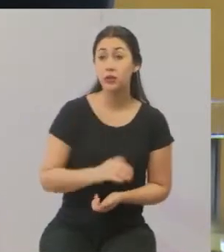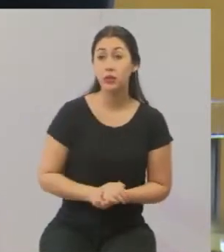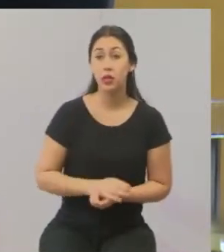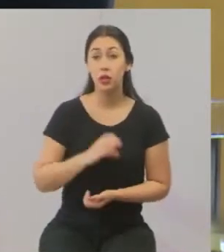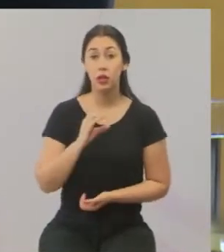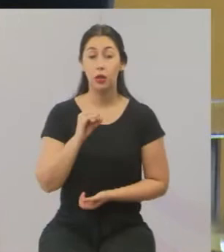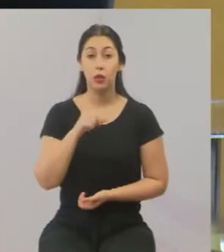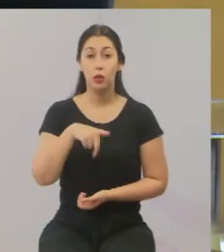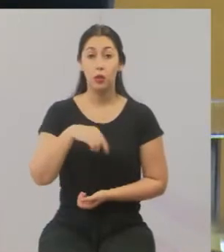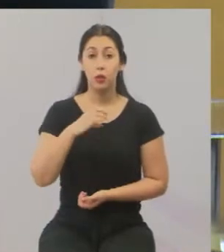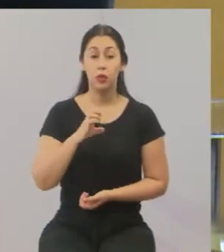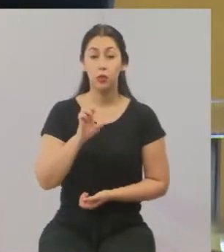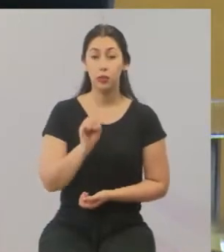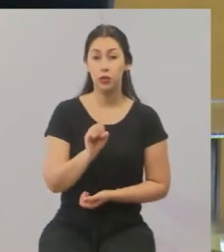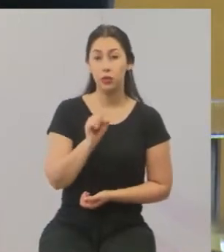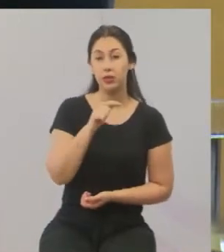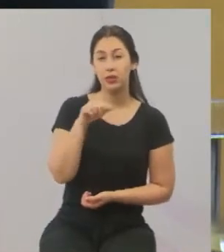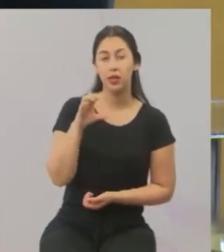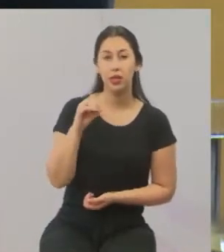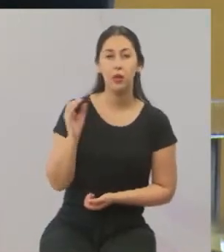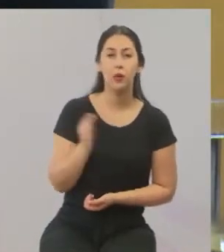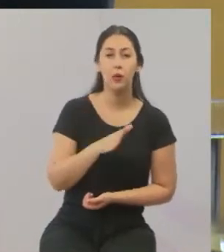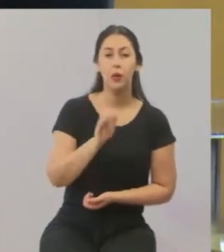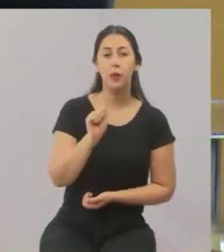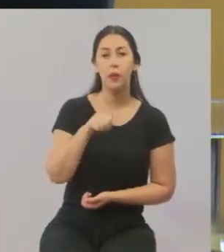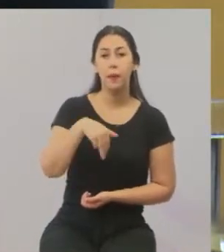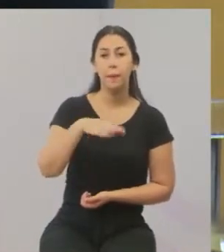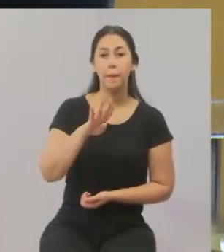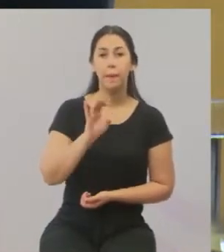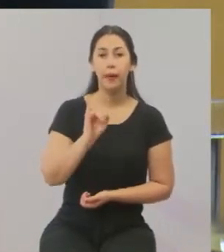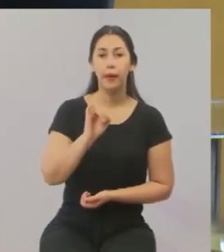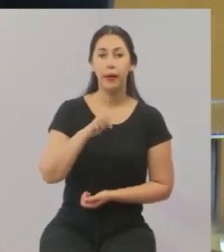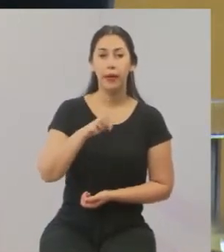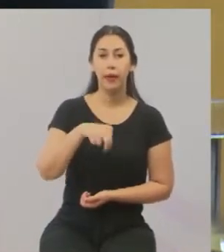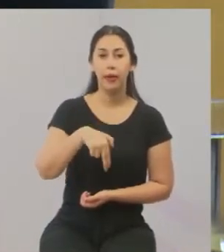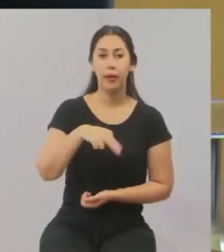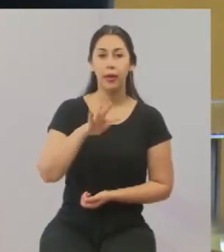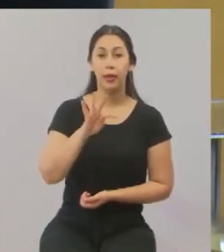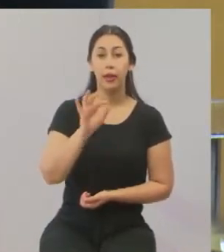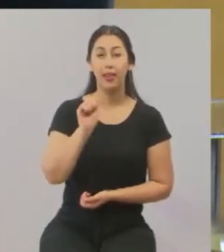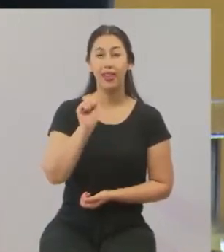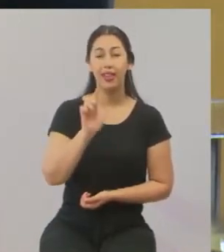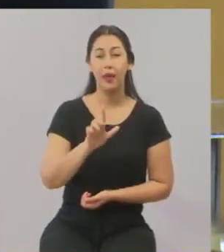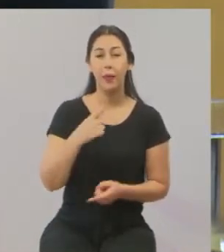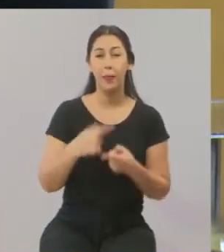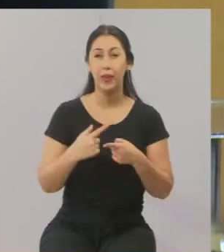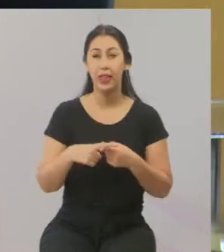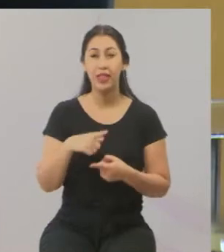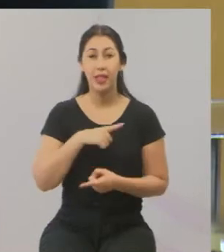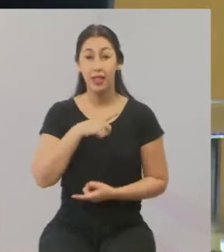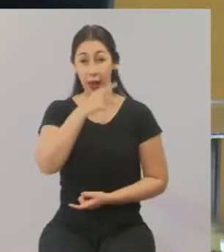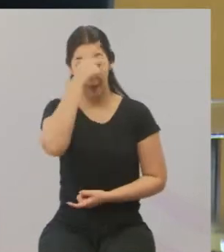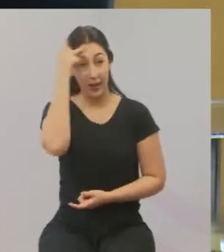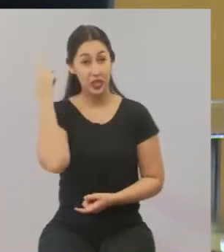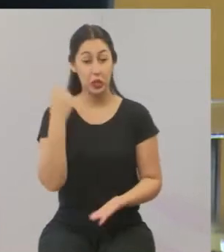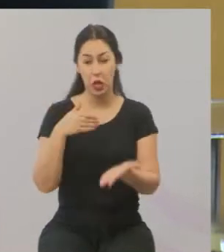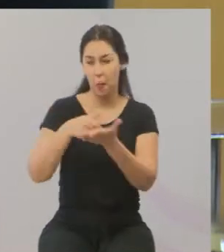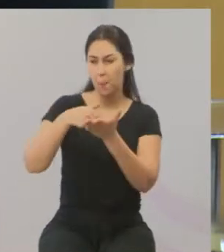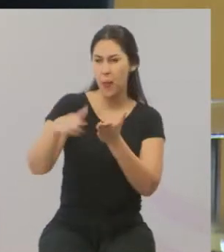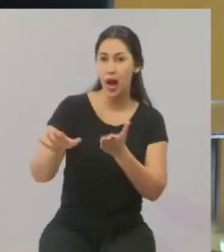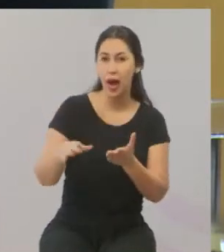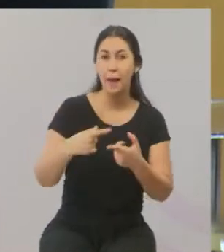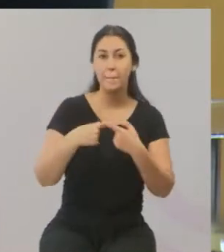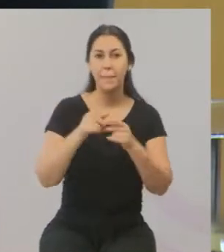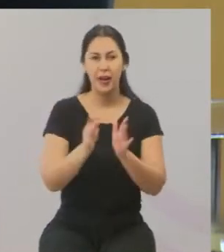Concessão Ambiental Jacareí Limitada, solicitando informações referentes a funcionário demitido em cuja carteira não foi dada baixa e